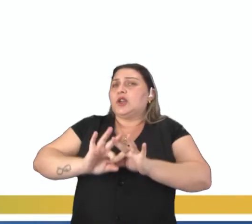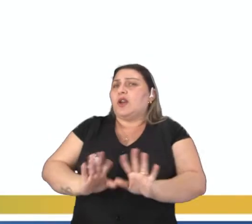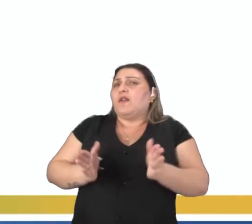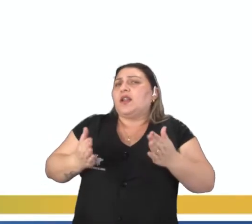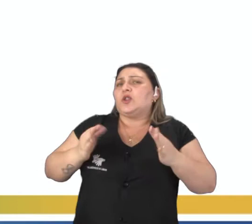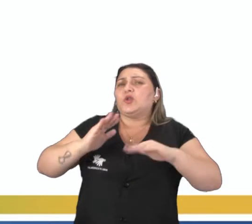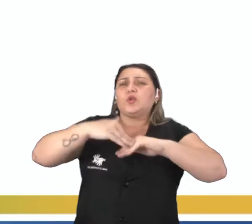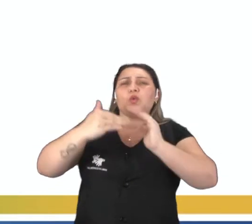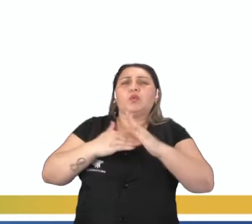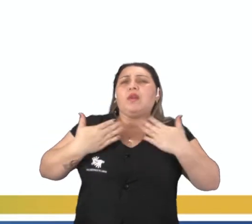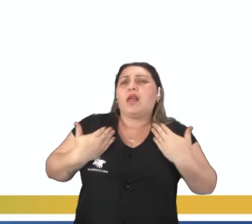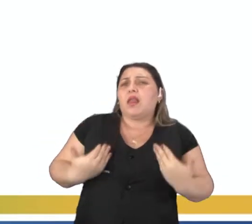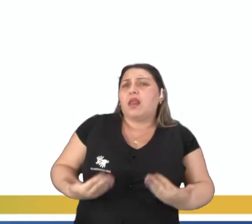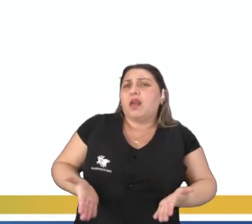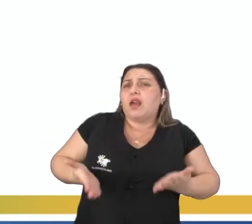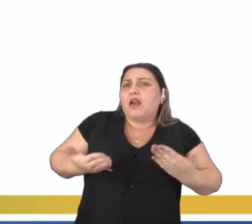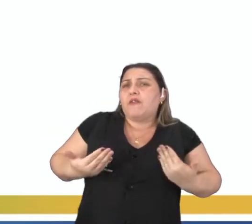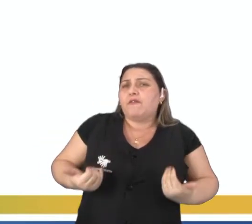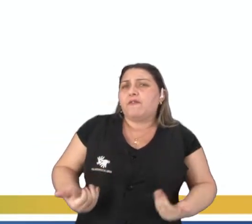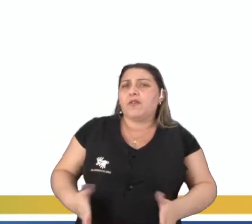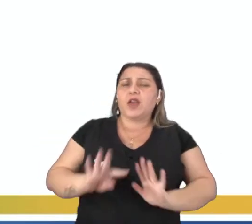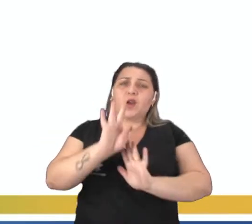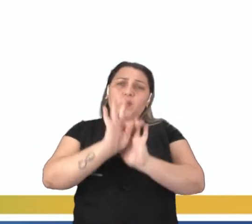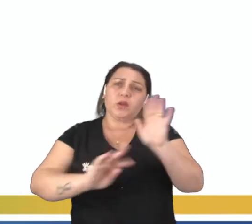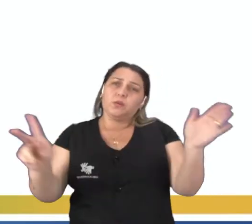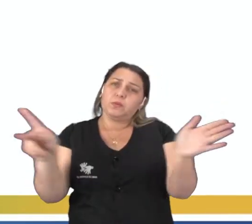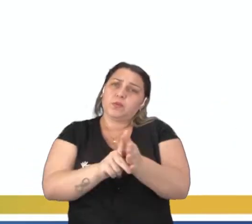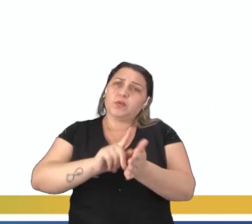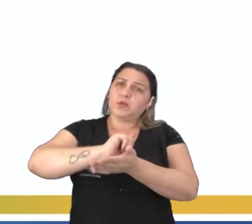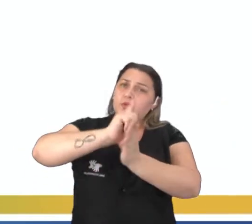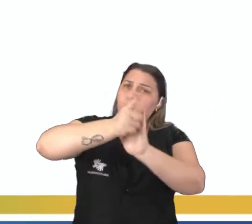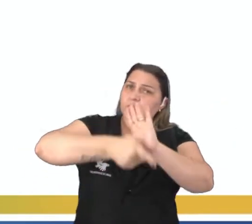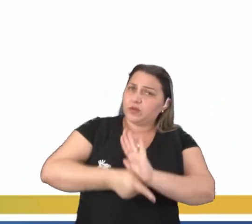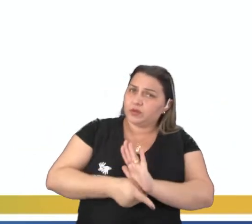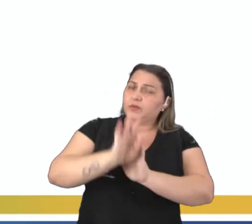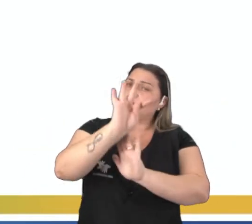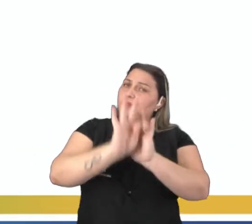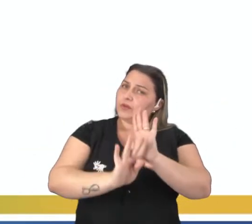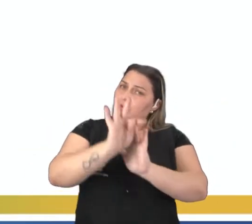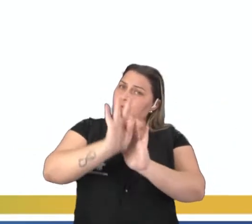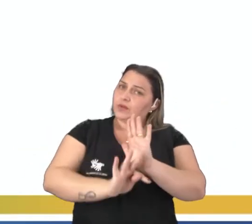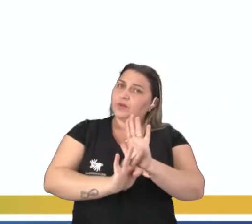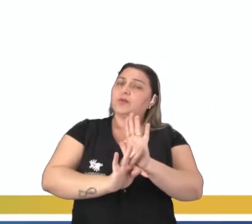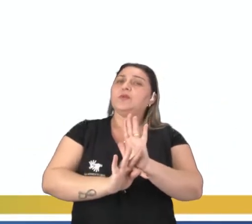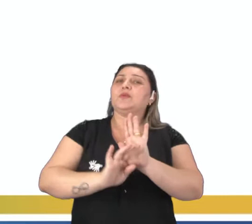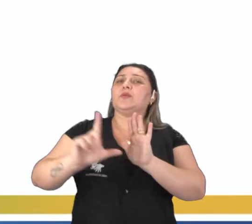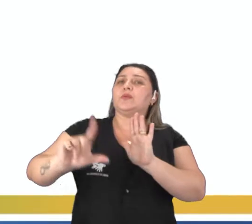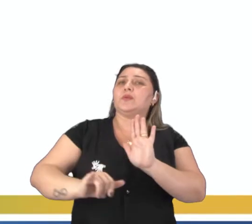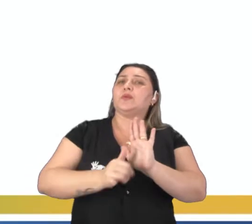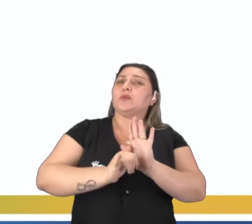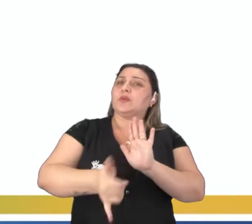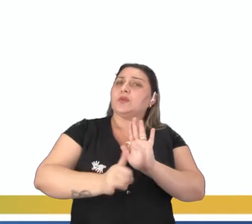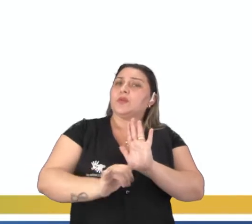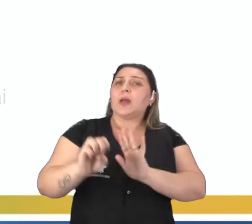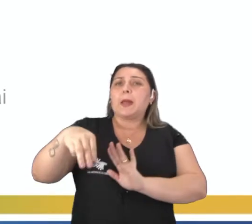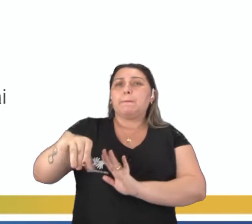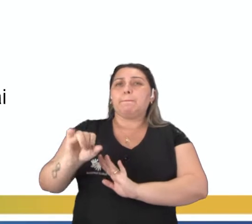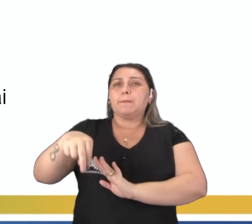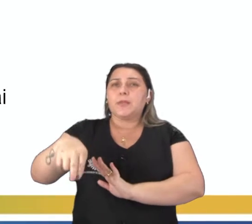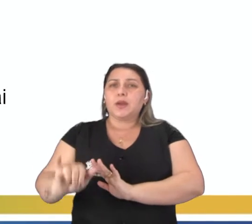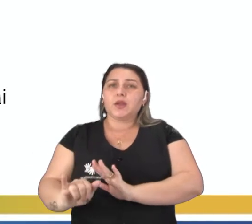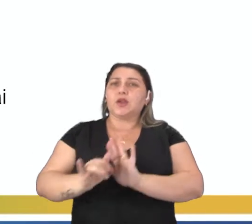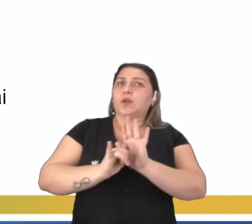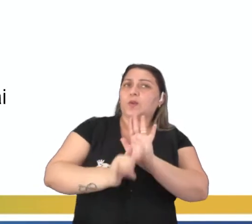mais leve. É o microconto, é um texto que pertence a esse gênero textual. Microconto chamado também de